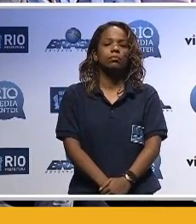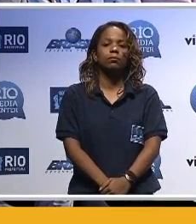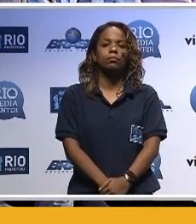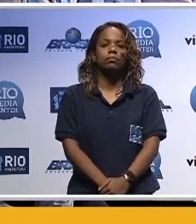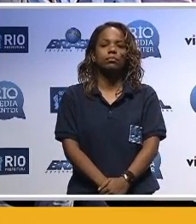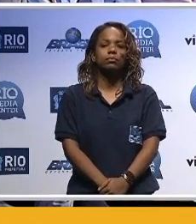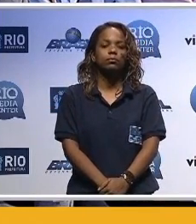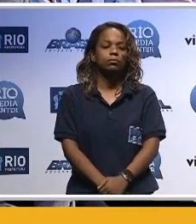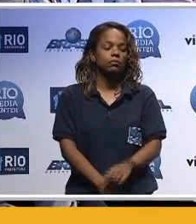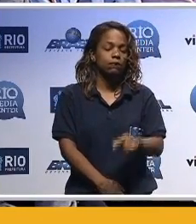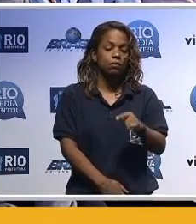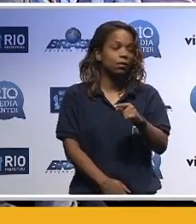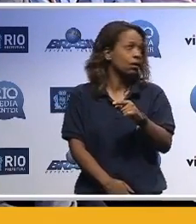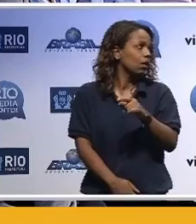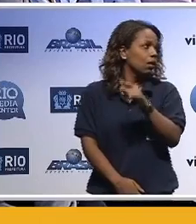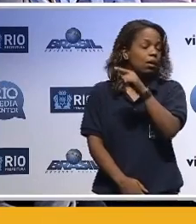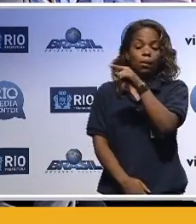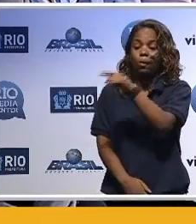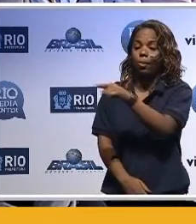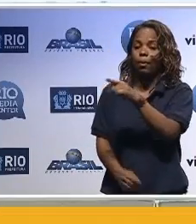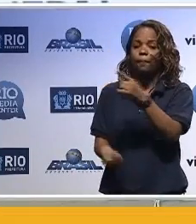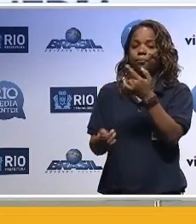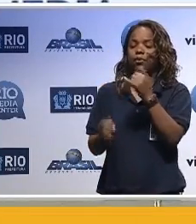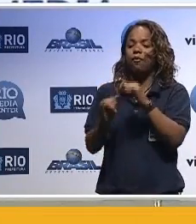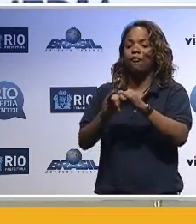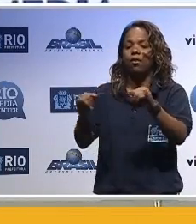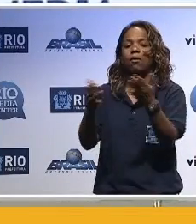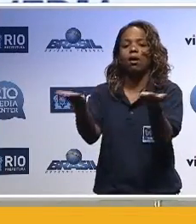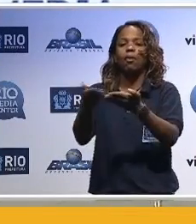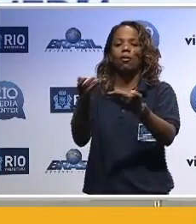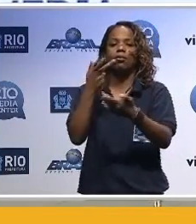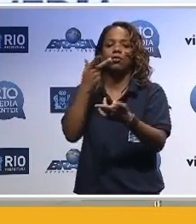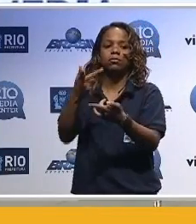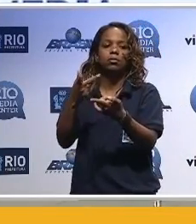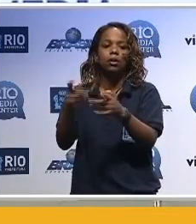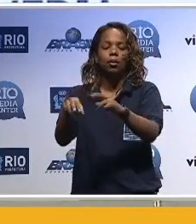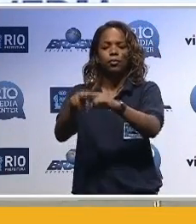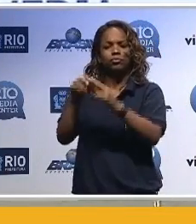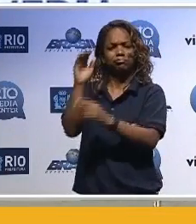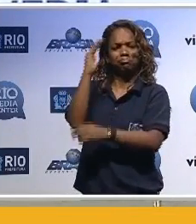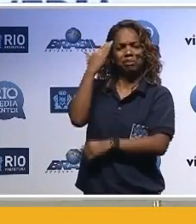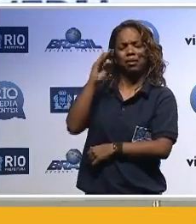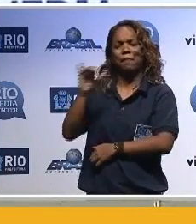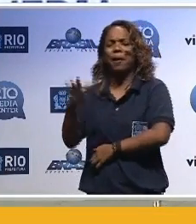Parte do que ele falou ajudou, deu para você compreender mais ou menos,